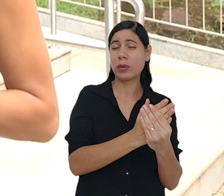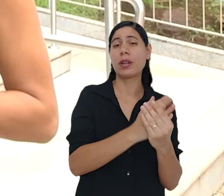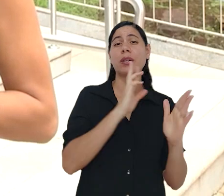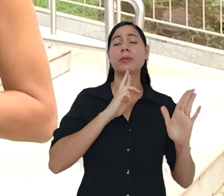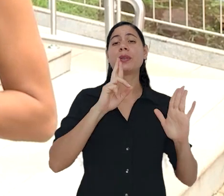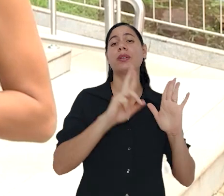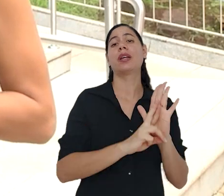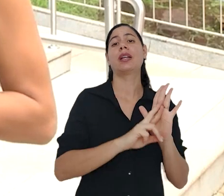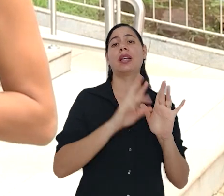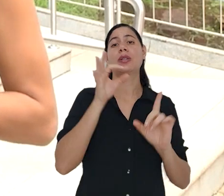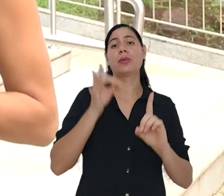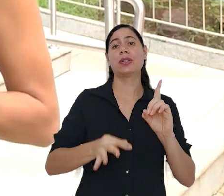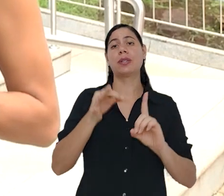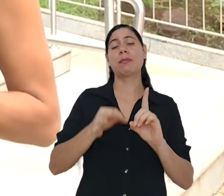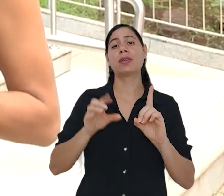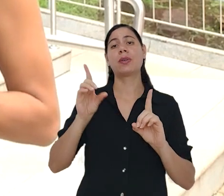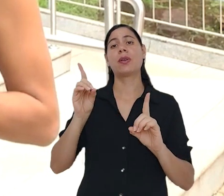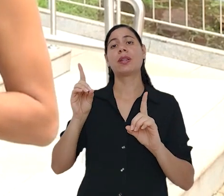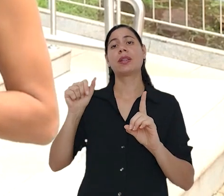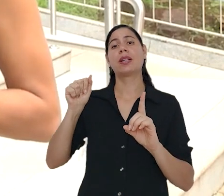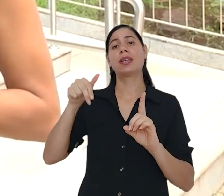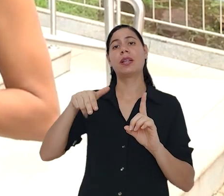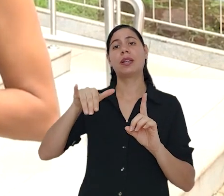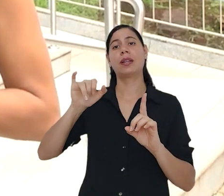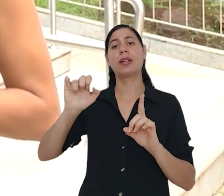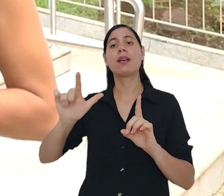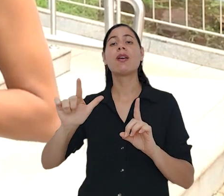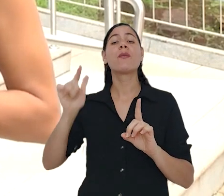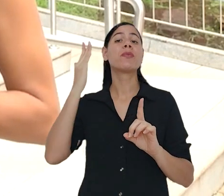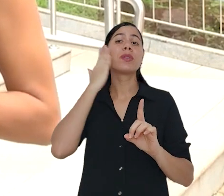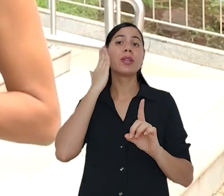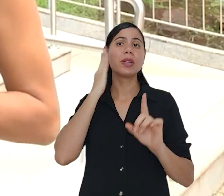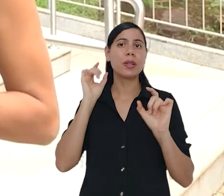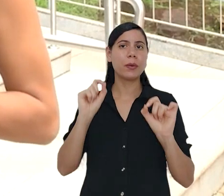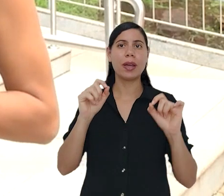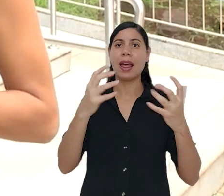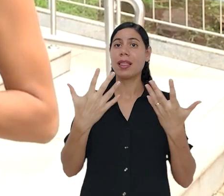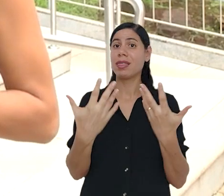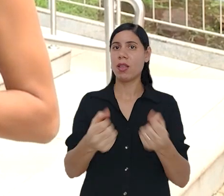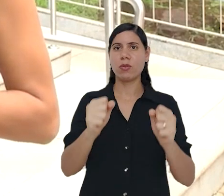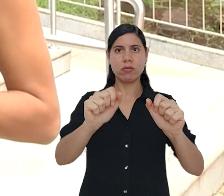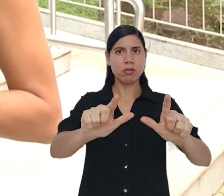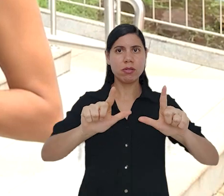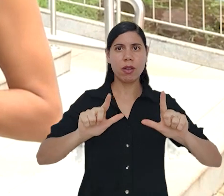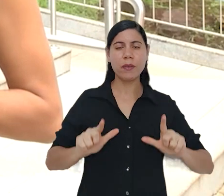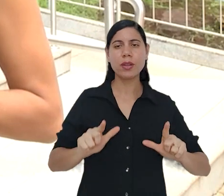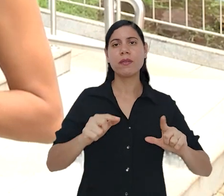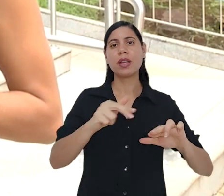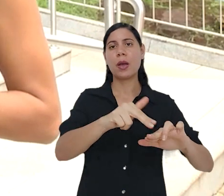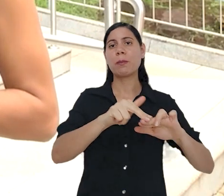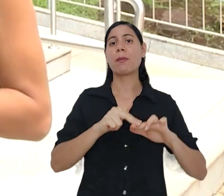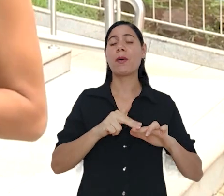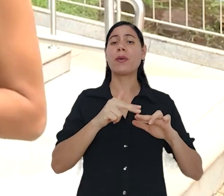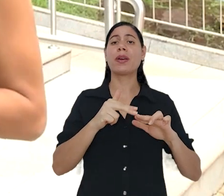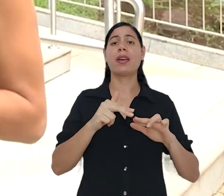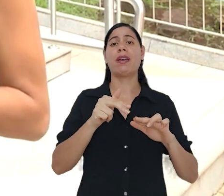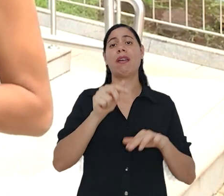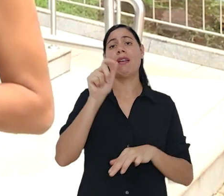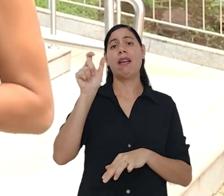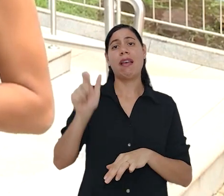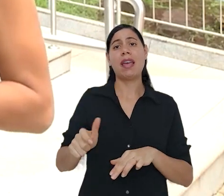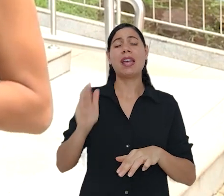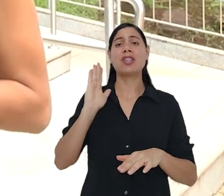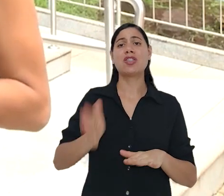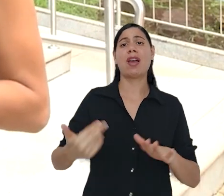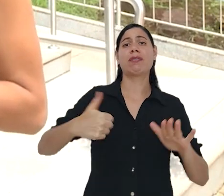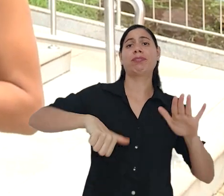relator, desembargador federal Daniel Paes Ribeiro, entendeu que negar a homologação do certificado em razão de o autor ter sido